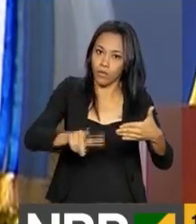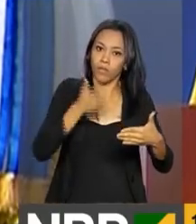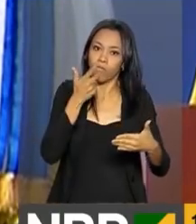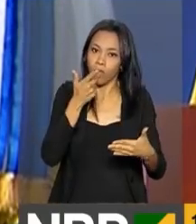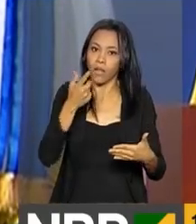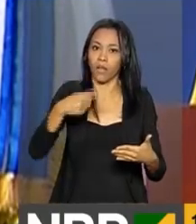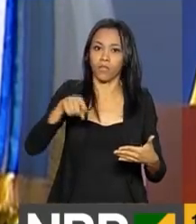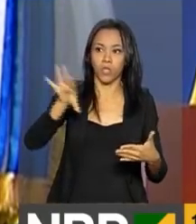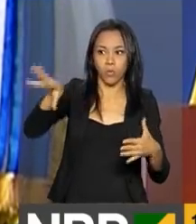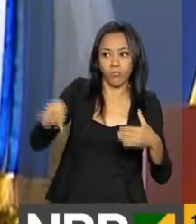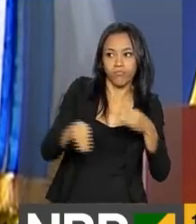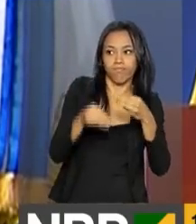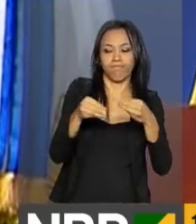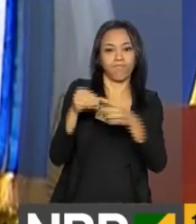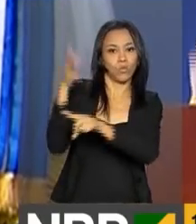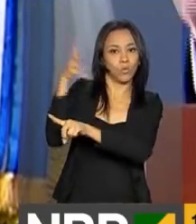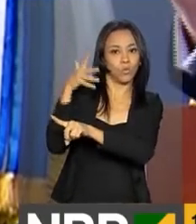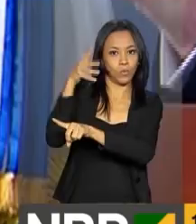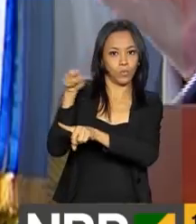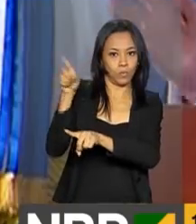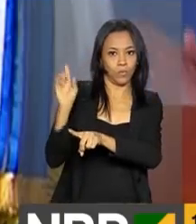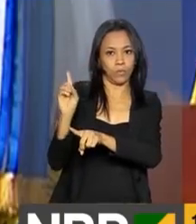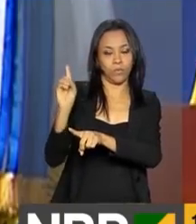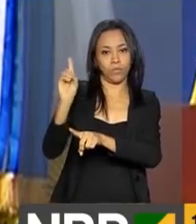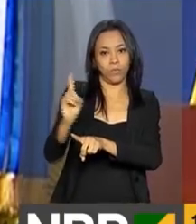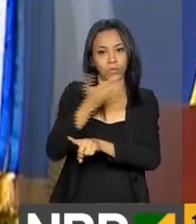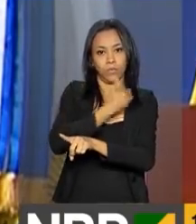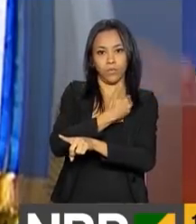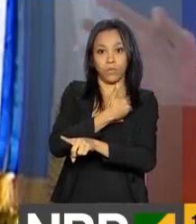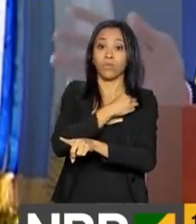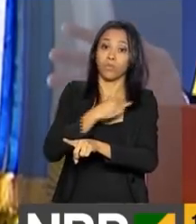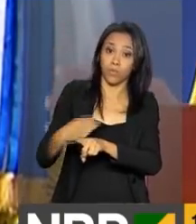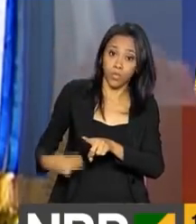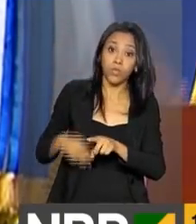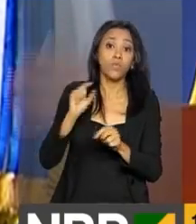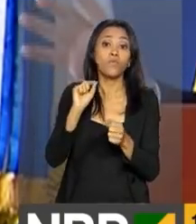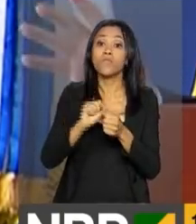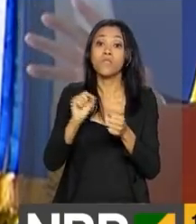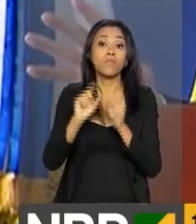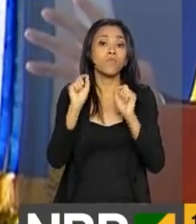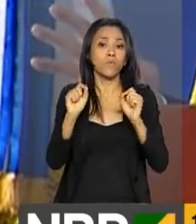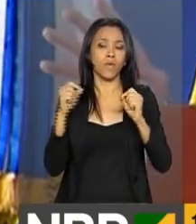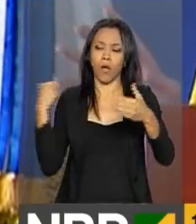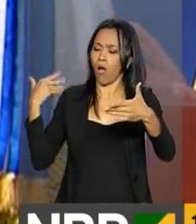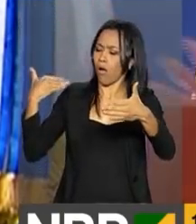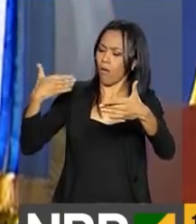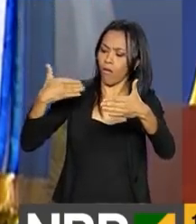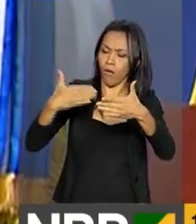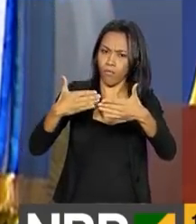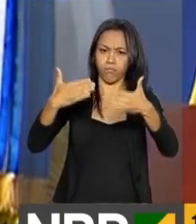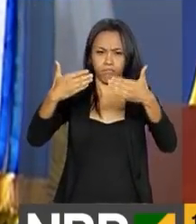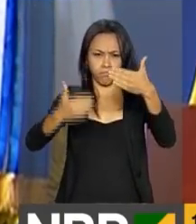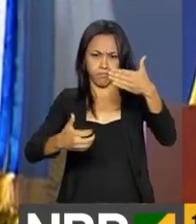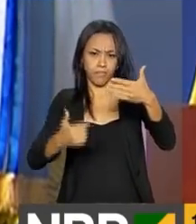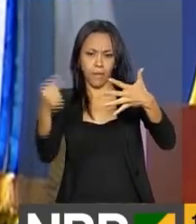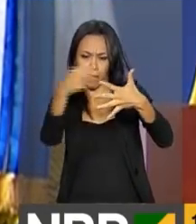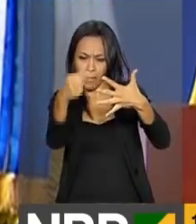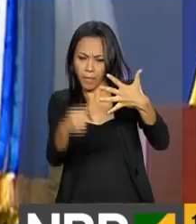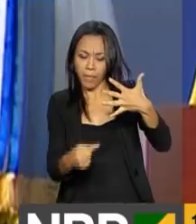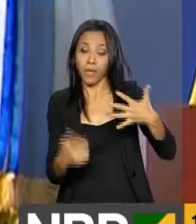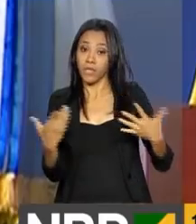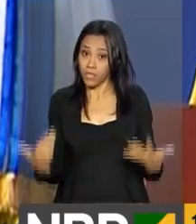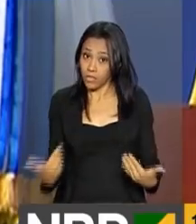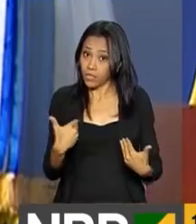as palavras do Raul, quando ele diz o que nós fizemos nesse período. E fizemos concretamente, reitero, num governo de um ano e